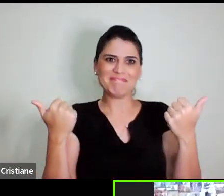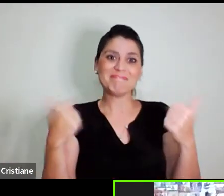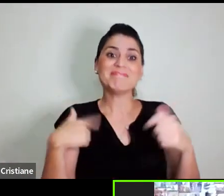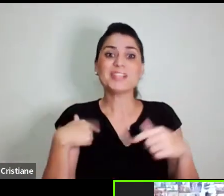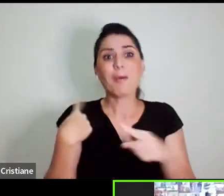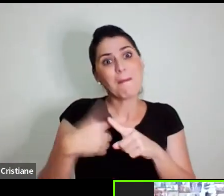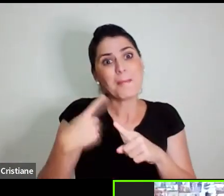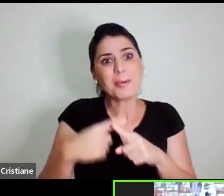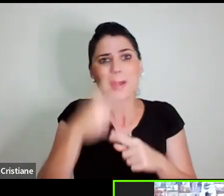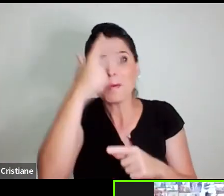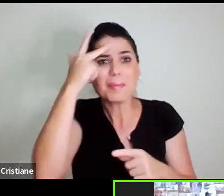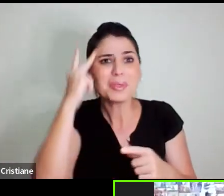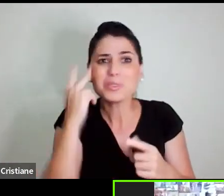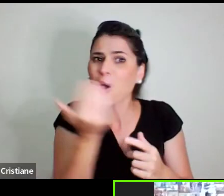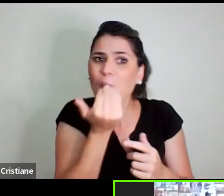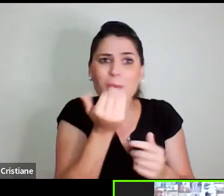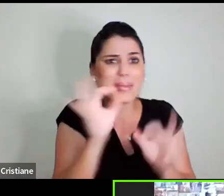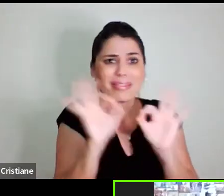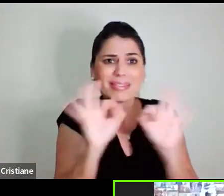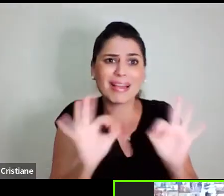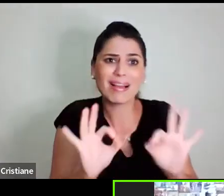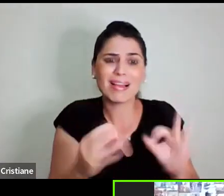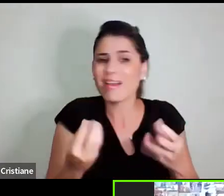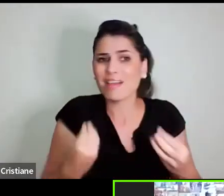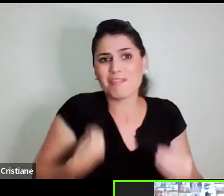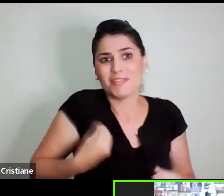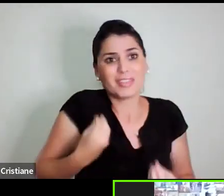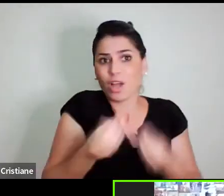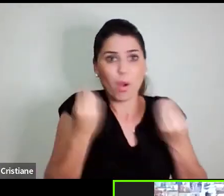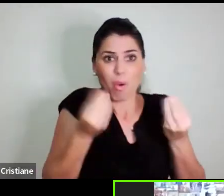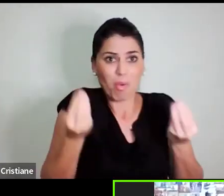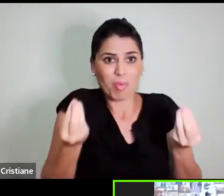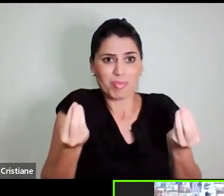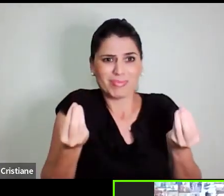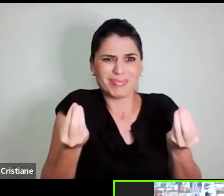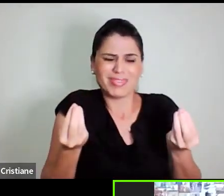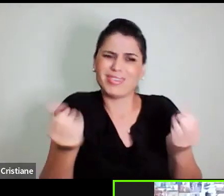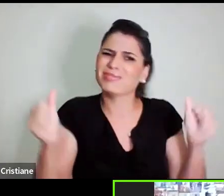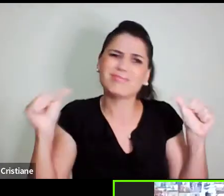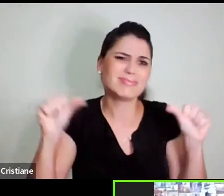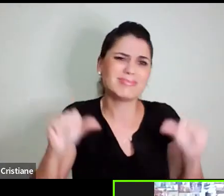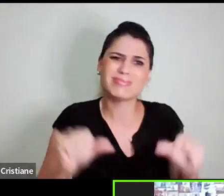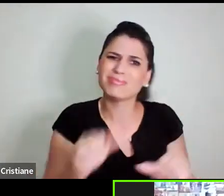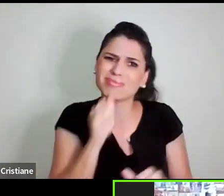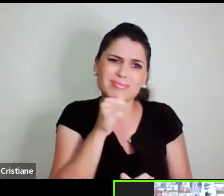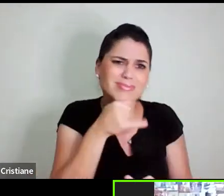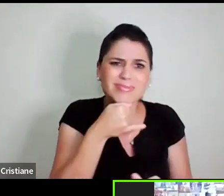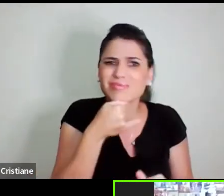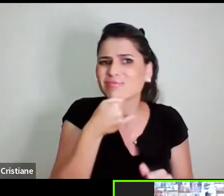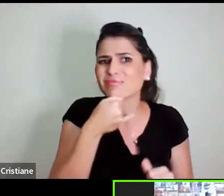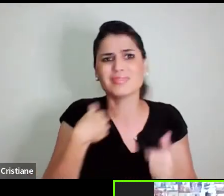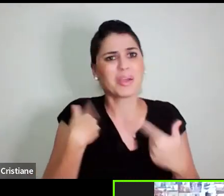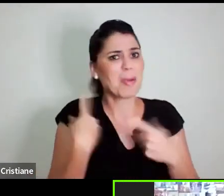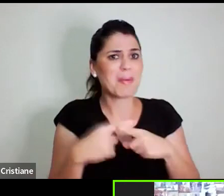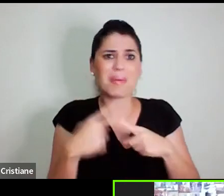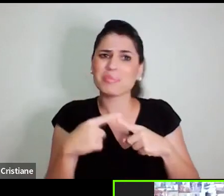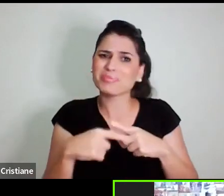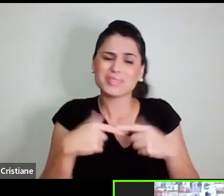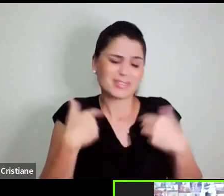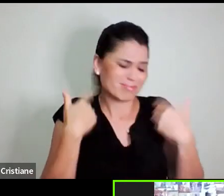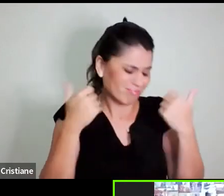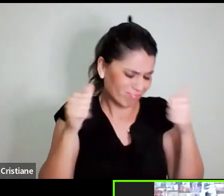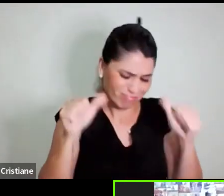com medo, ela não vive, né? Ela subsiste. Então, assim, só por esse projeto poder proporcionar